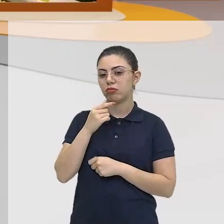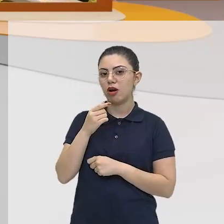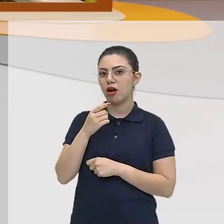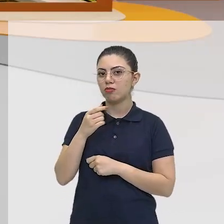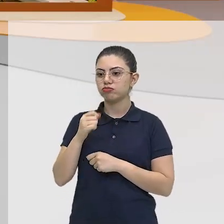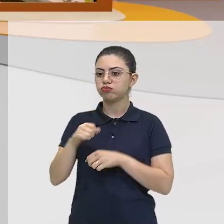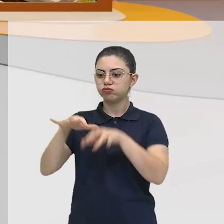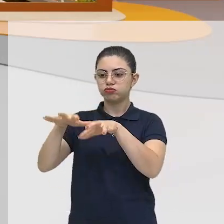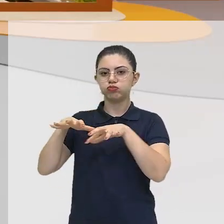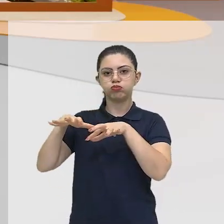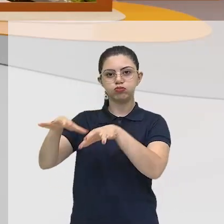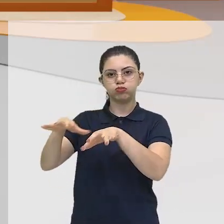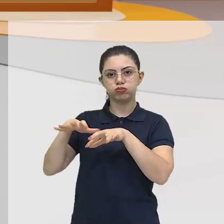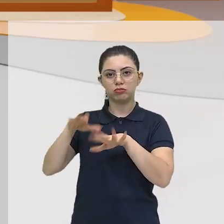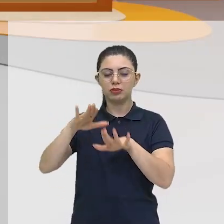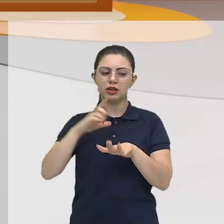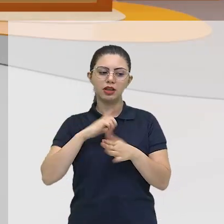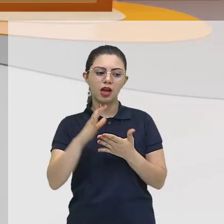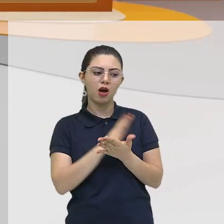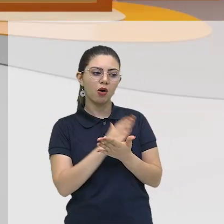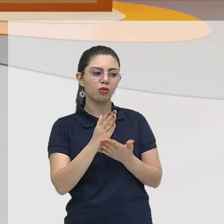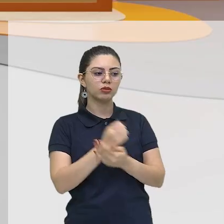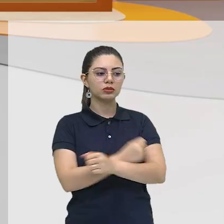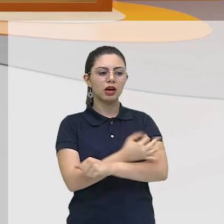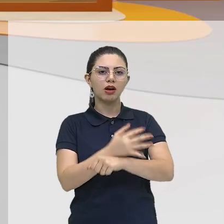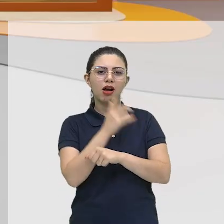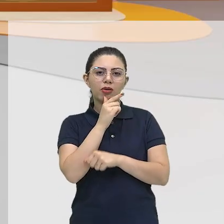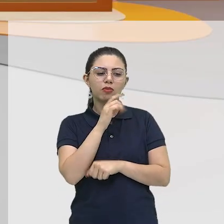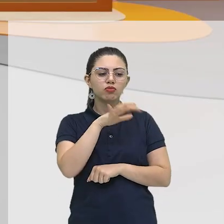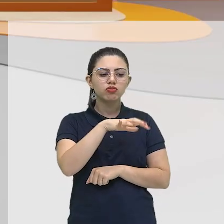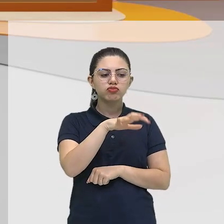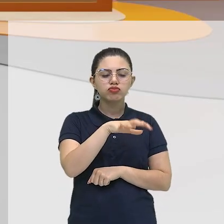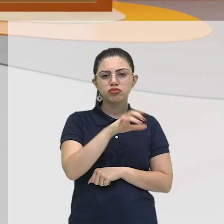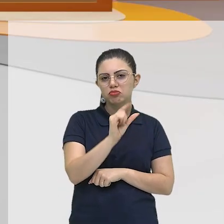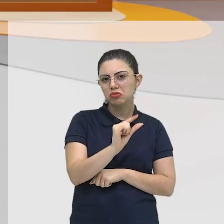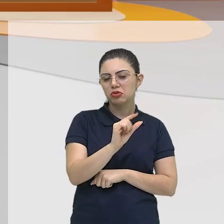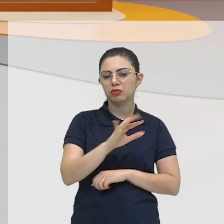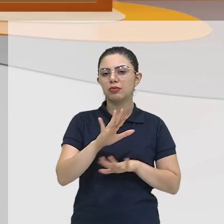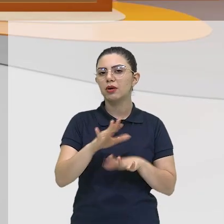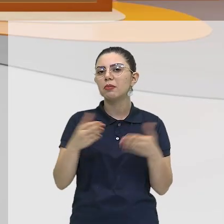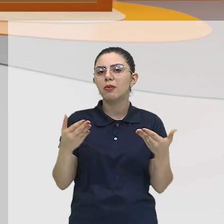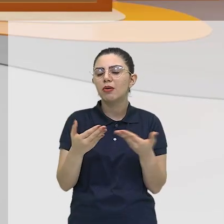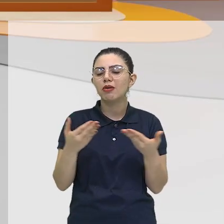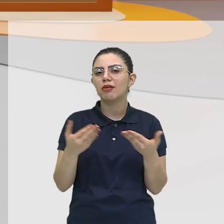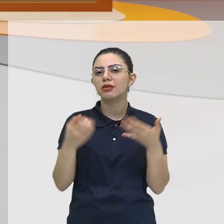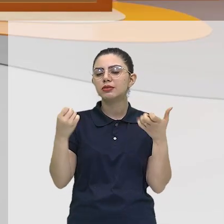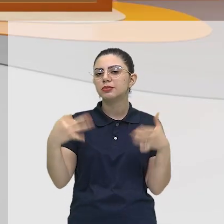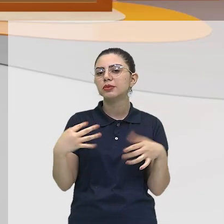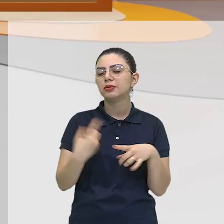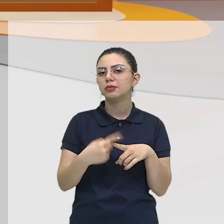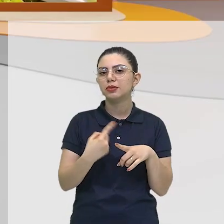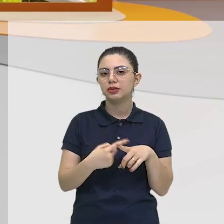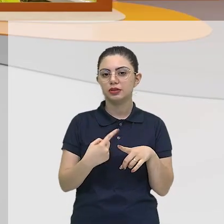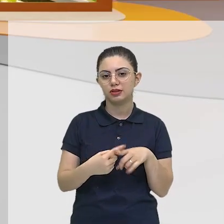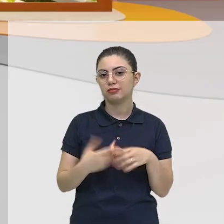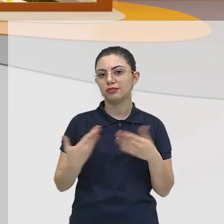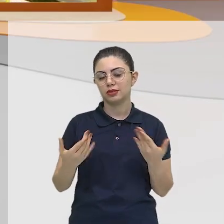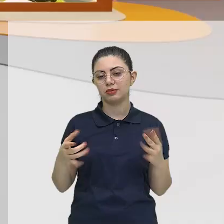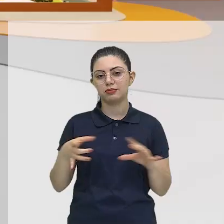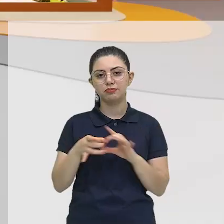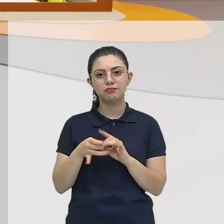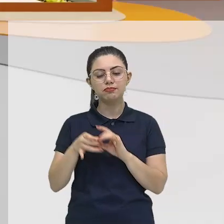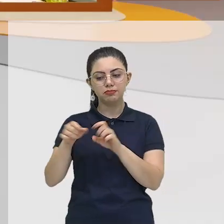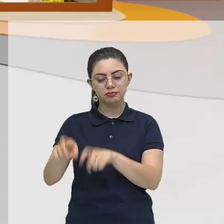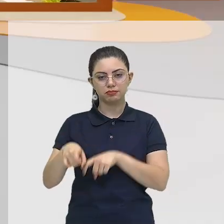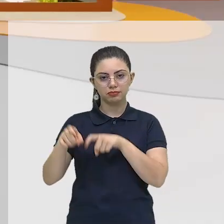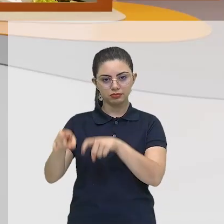e vegetação que acaba utilizando pouca água. Agora, por que a gente está reforçando isso? Porque vai estar ligado, gente, à atividade de